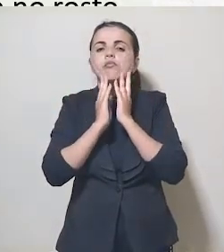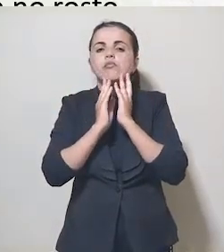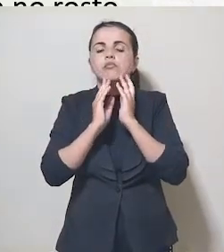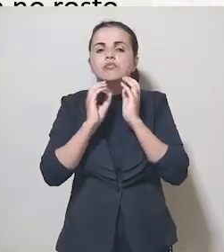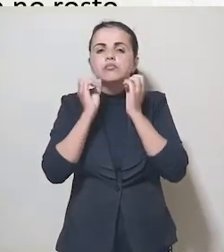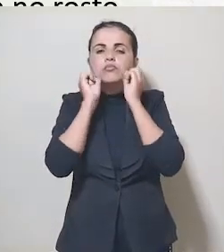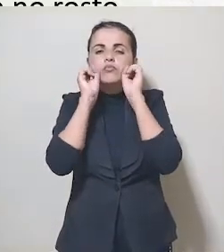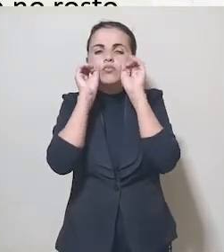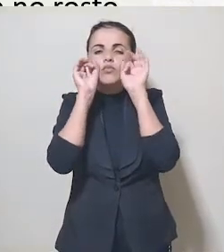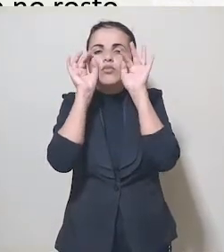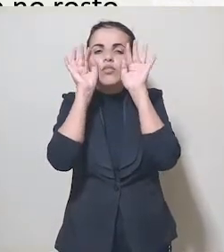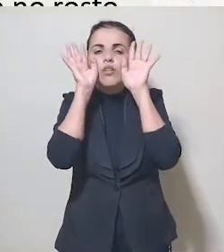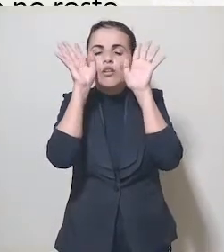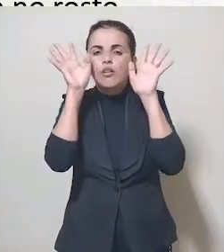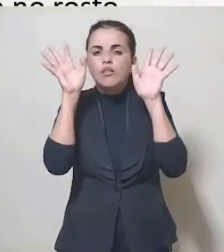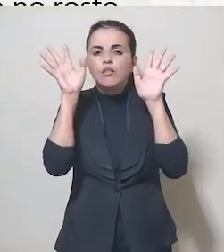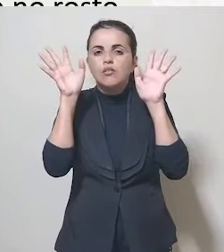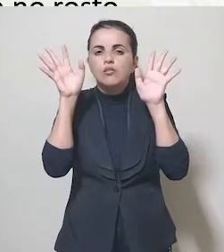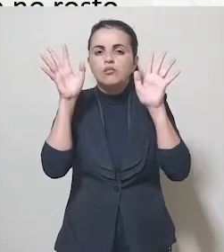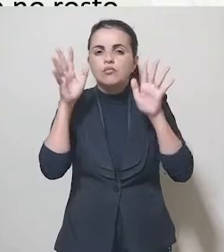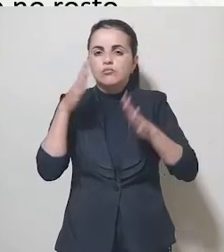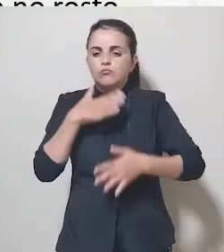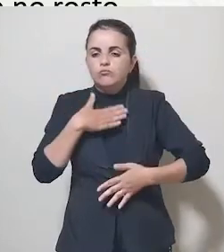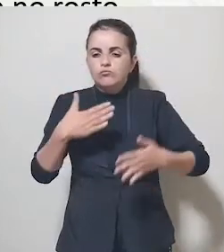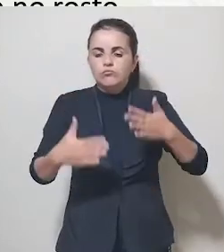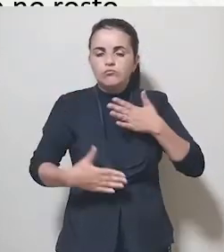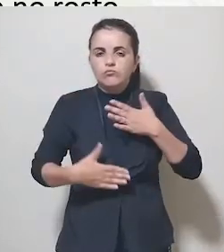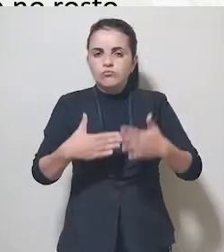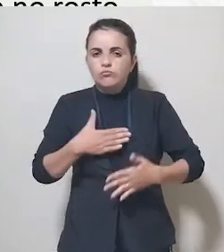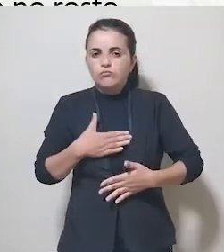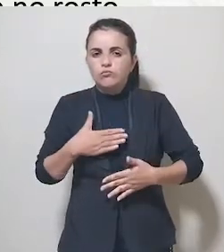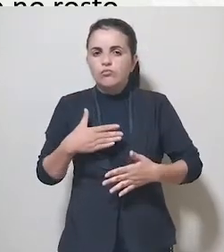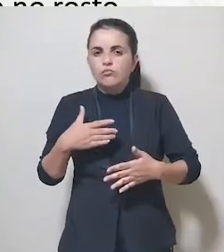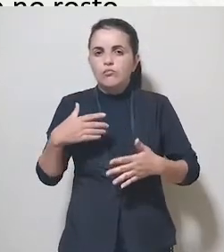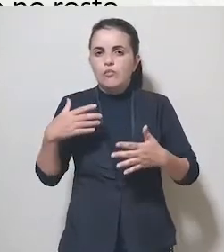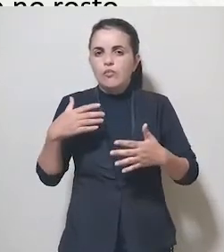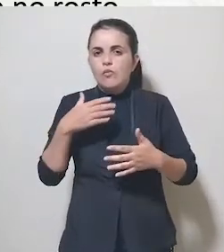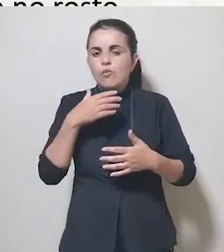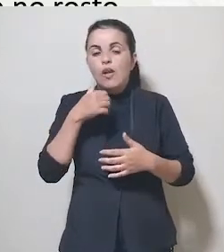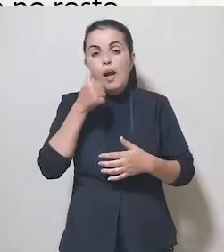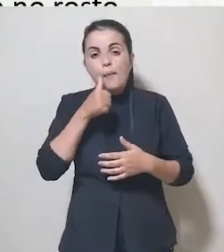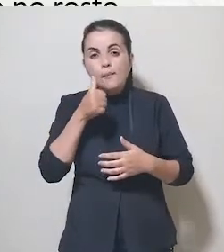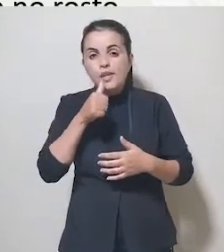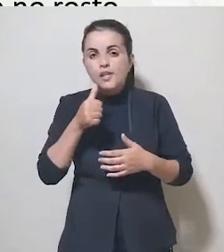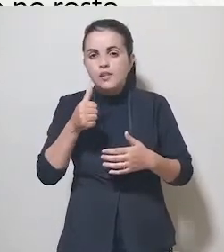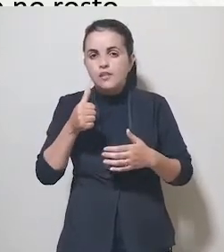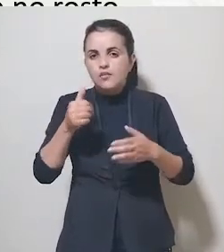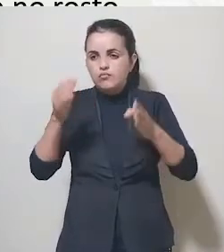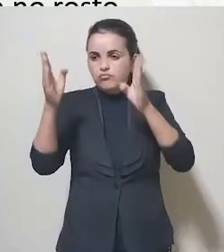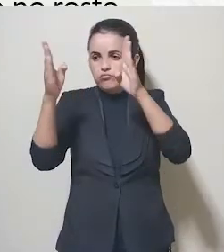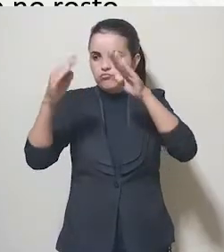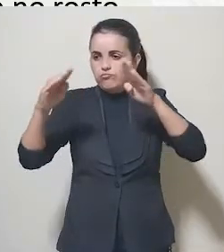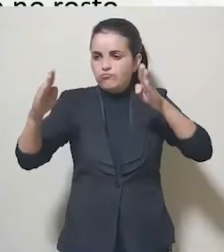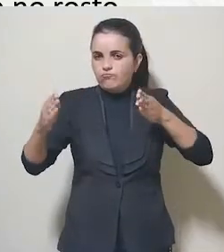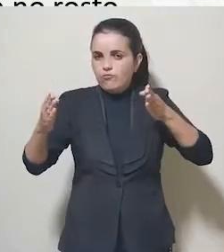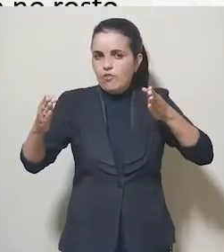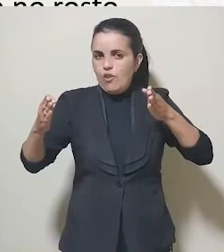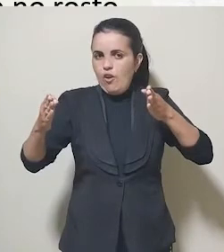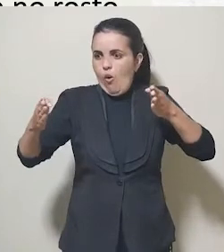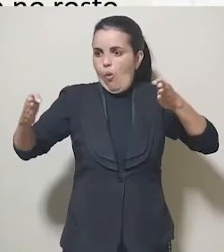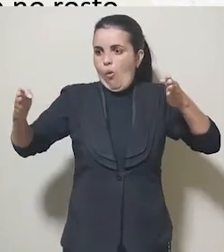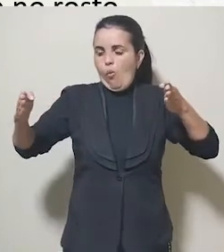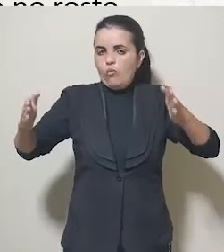O alargamento dos ombros, então veja que nas meninas a gente tem o alargamento do quadril, nos homens é o alargamento dos ombros. O desenvolvimento